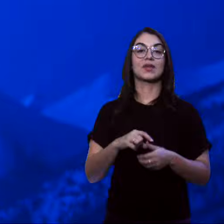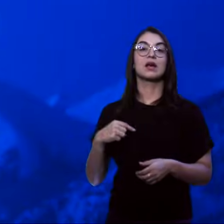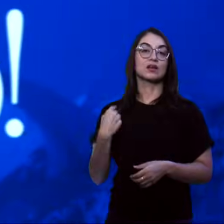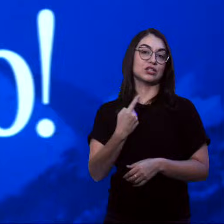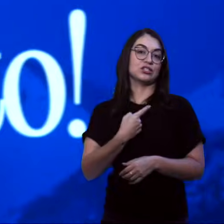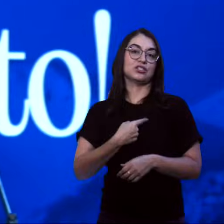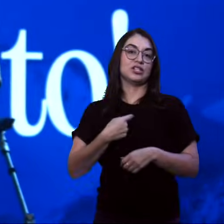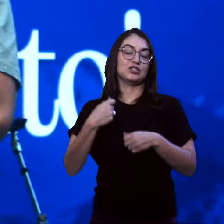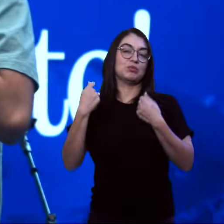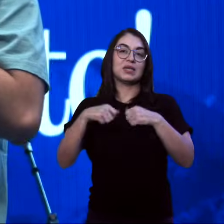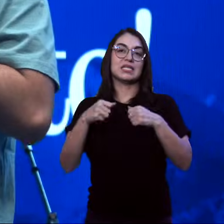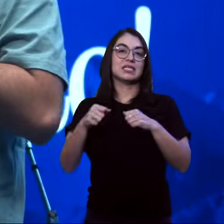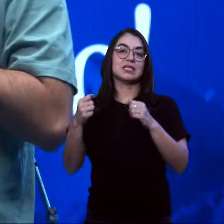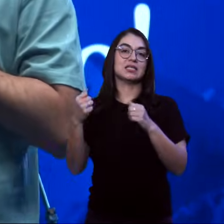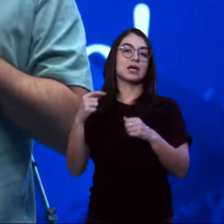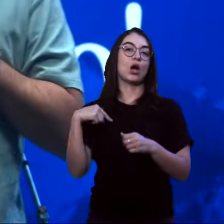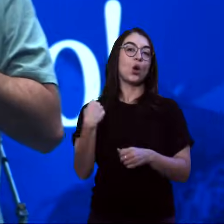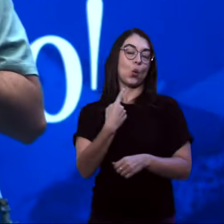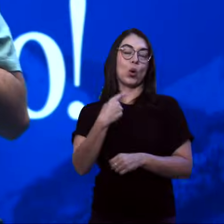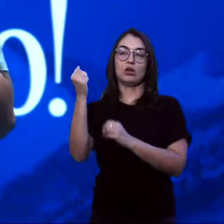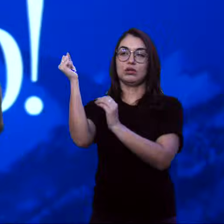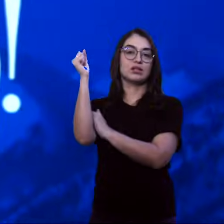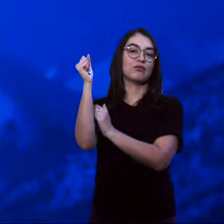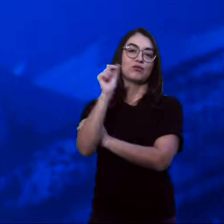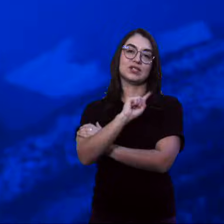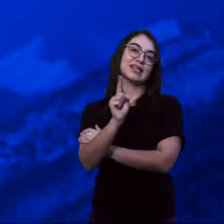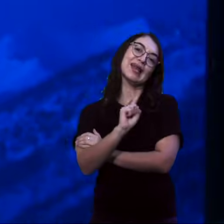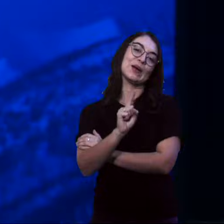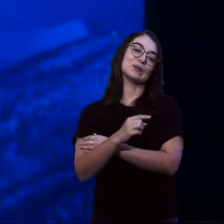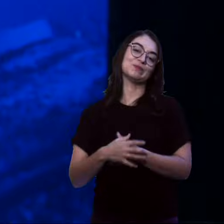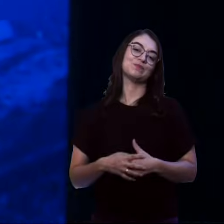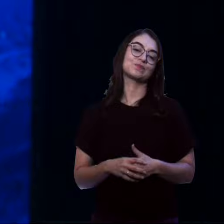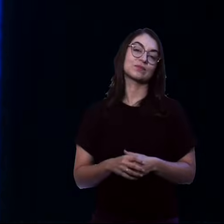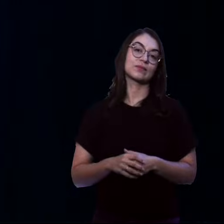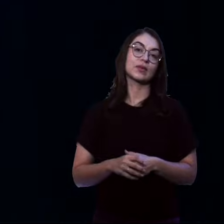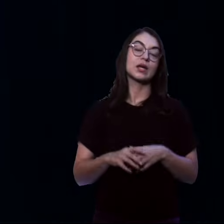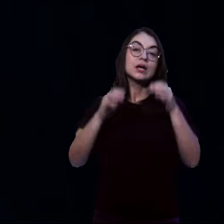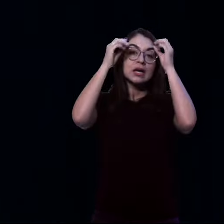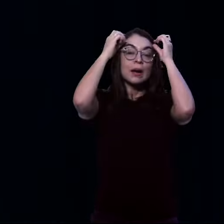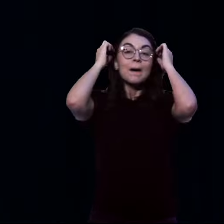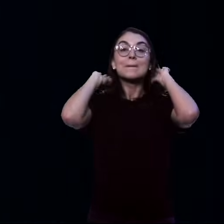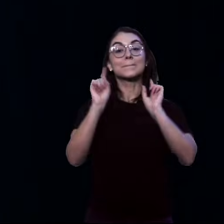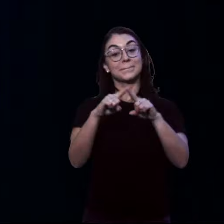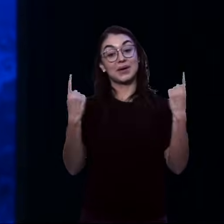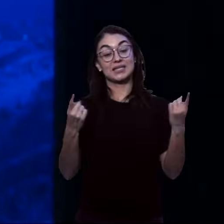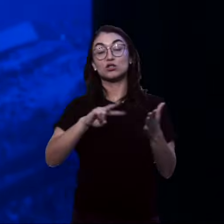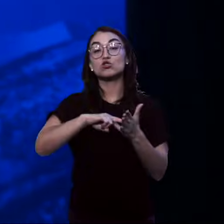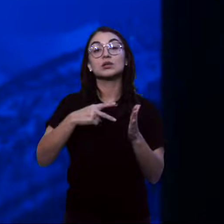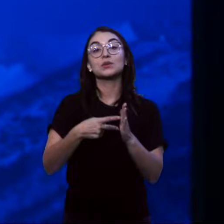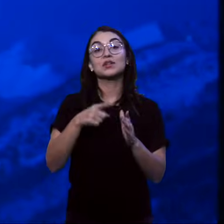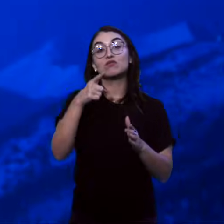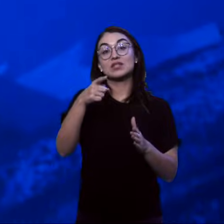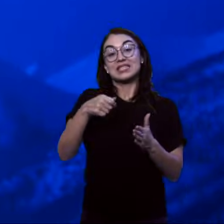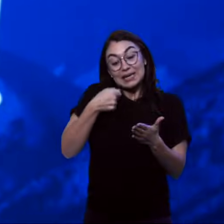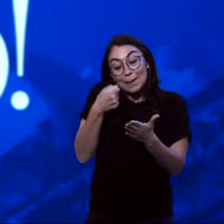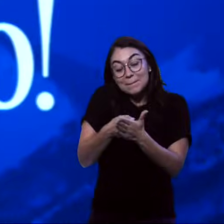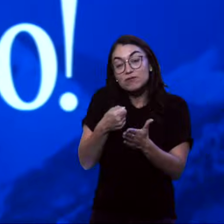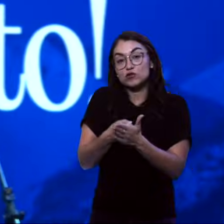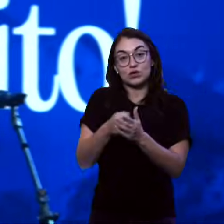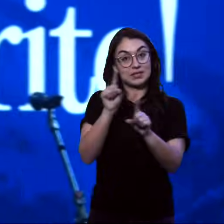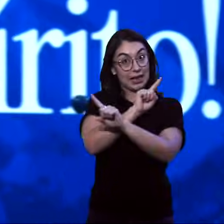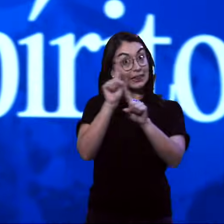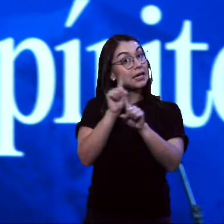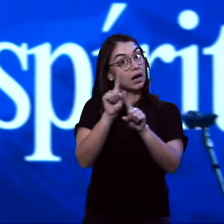coisas pelo braço. E lembra, não significa que você não deve se esforçar na presença de Deus, você deve se esforçar sim, mas